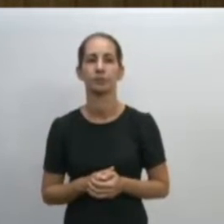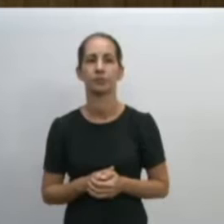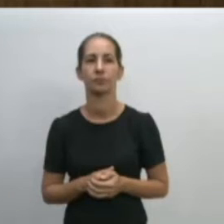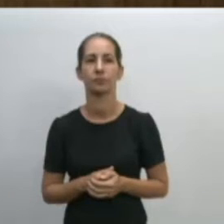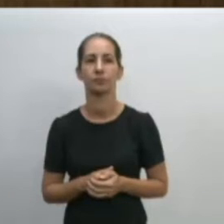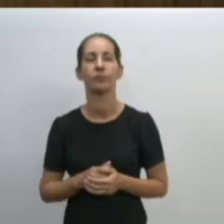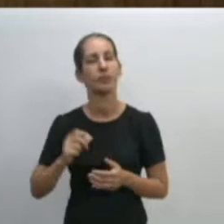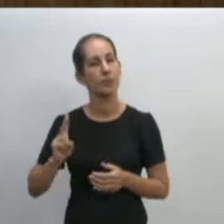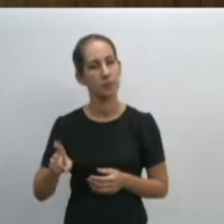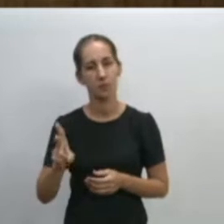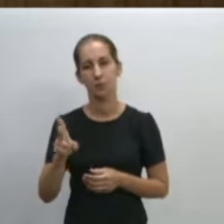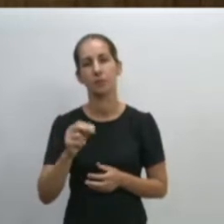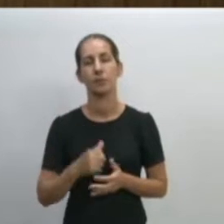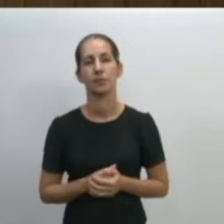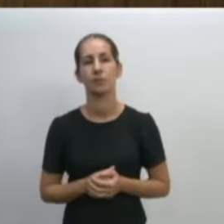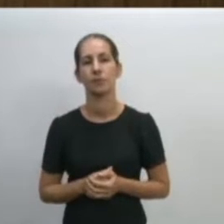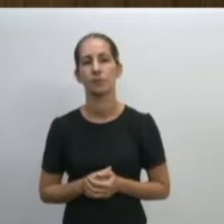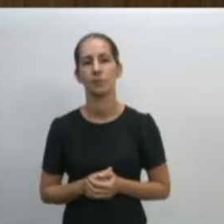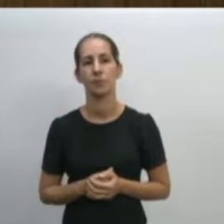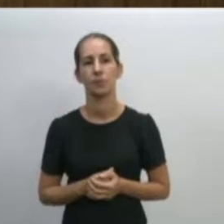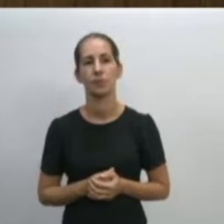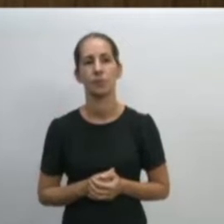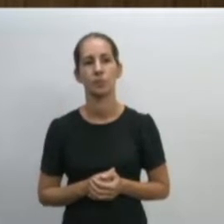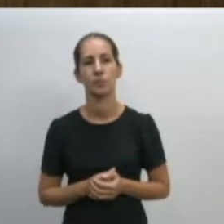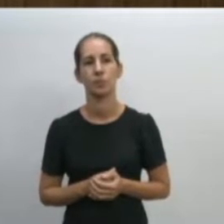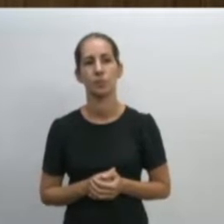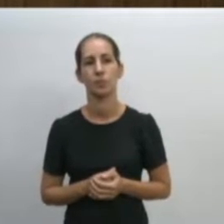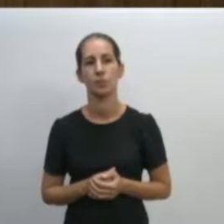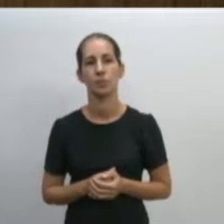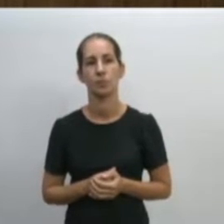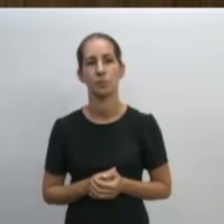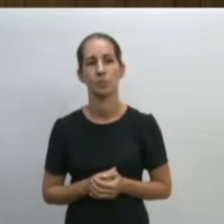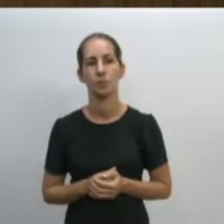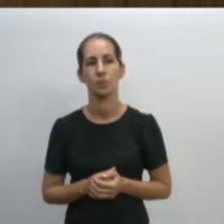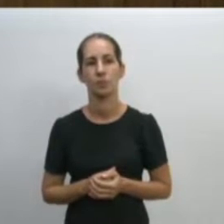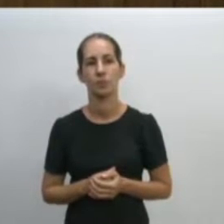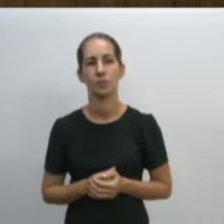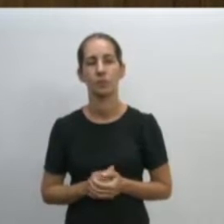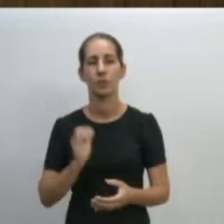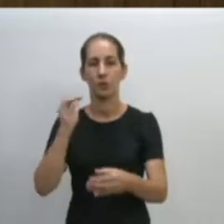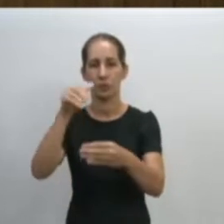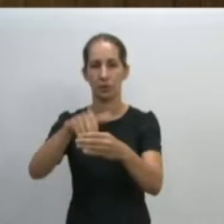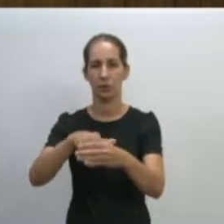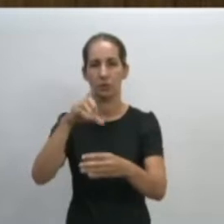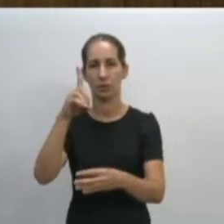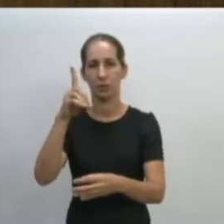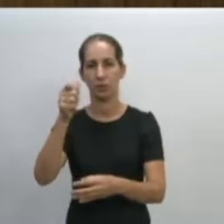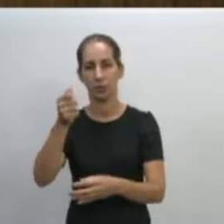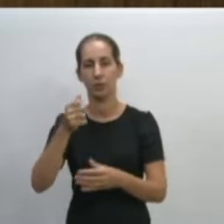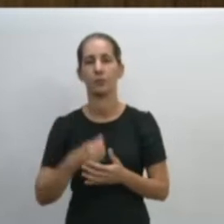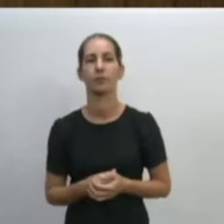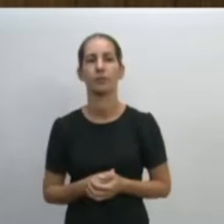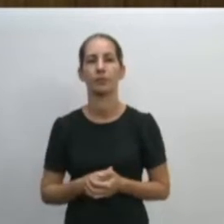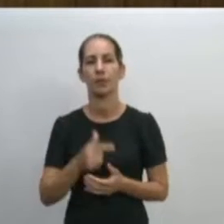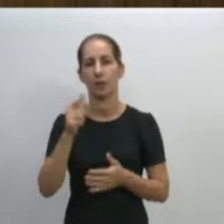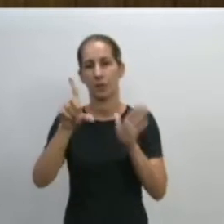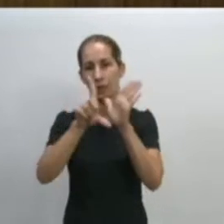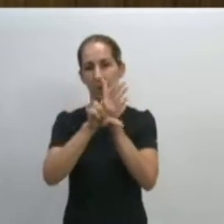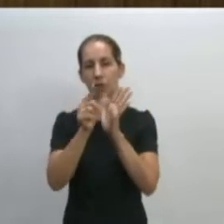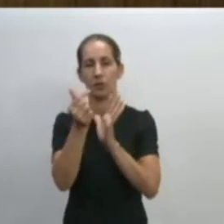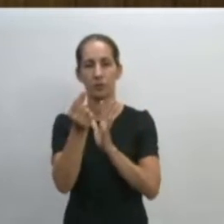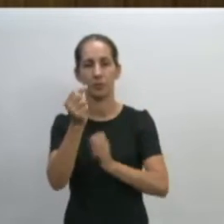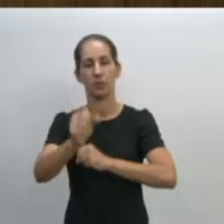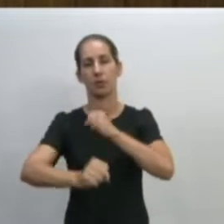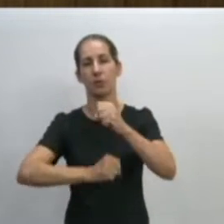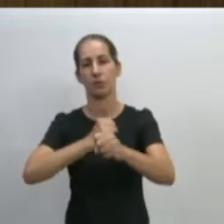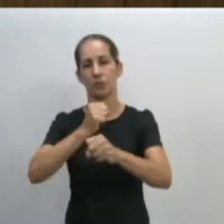como sempre acontece, né, vem com relação à votação da LOA, que é a Lei Orçamentária Anual.